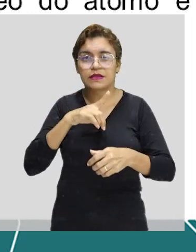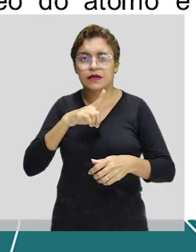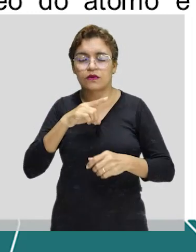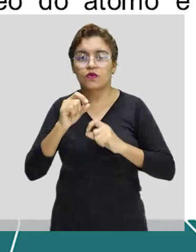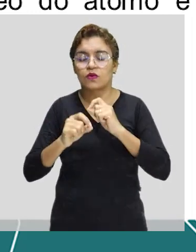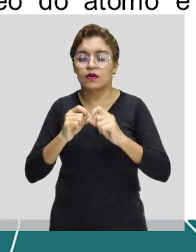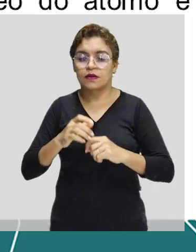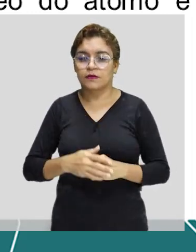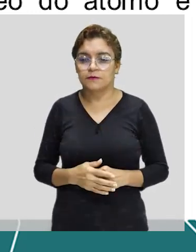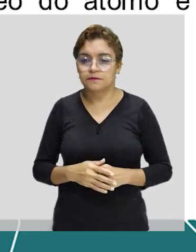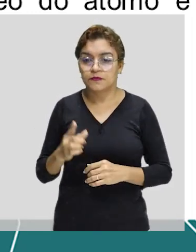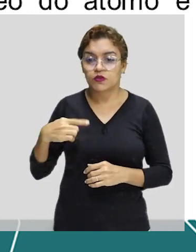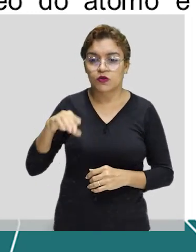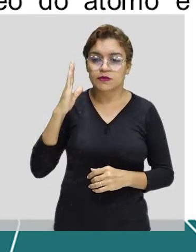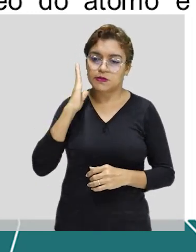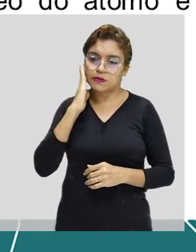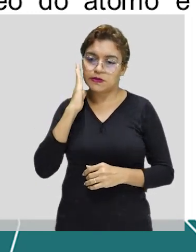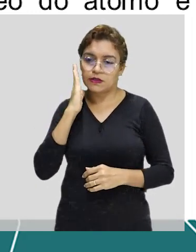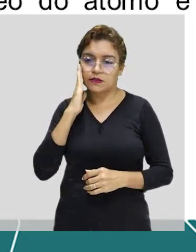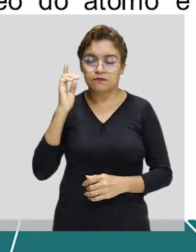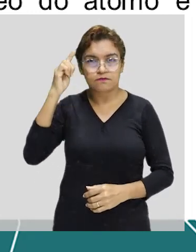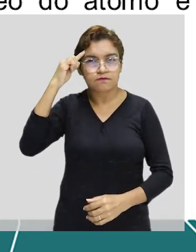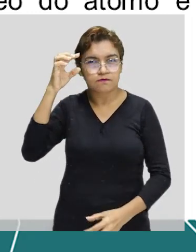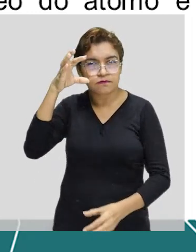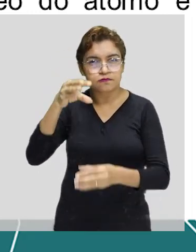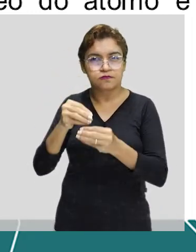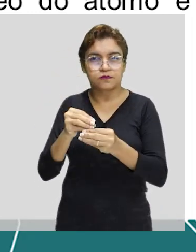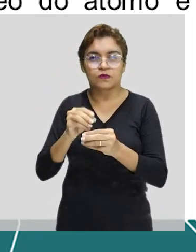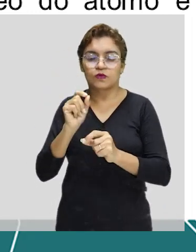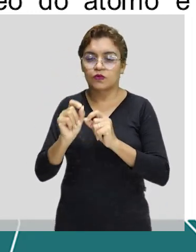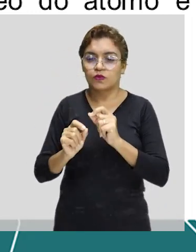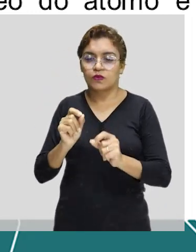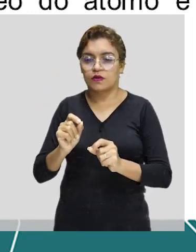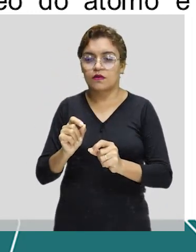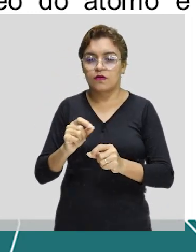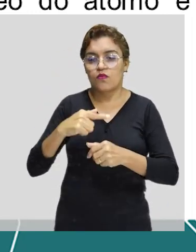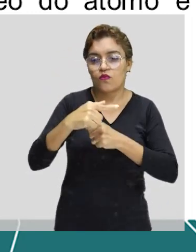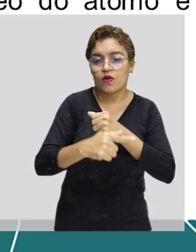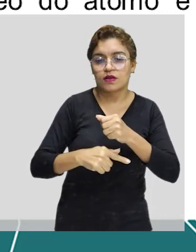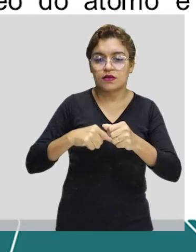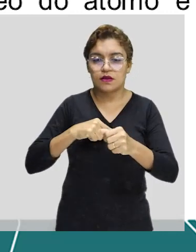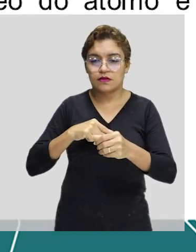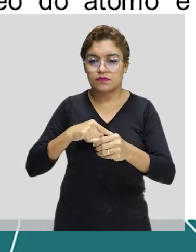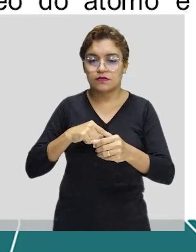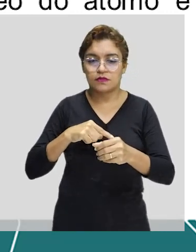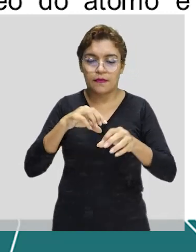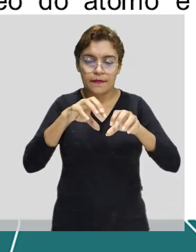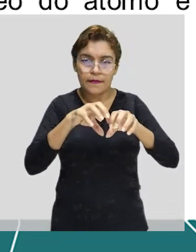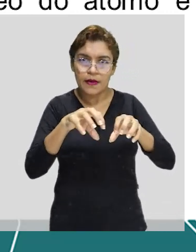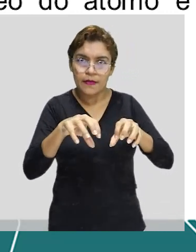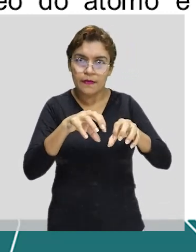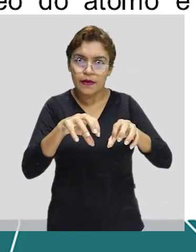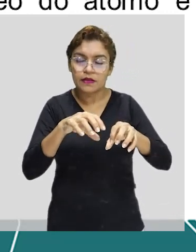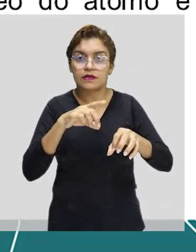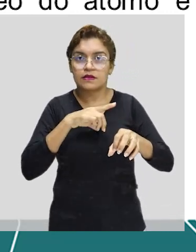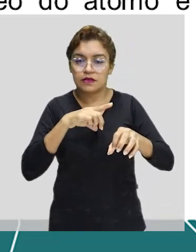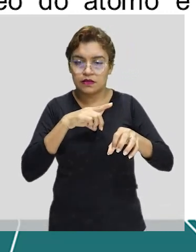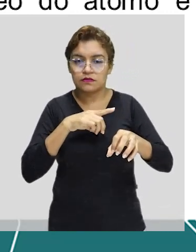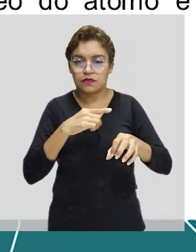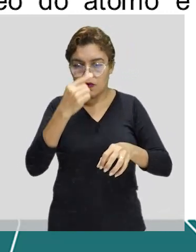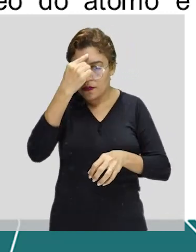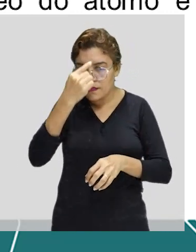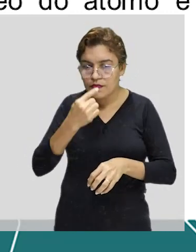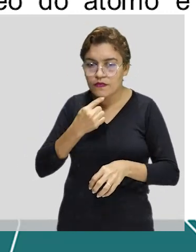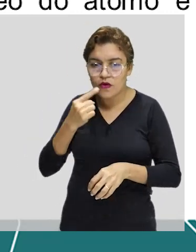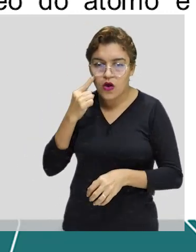Então, para chegar à conclusão que o átomo era composto por duas regiões, e até trouxe uma figurinha, aqui nós